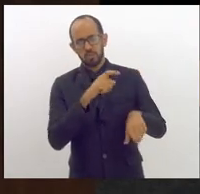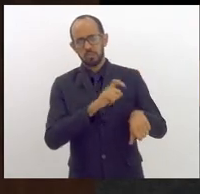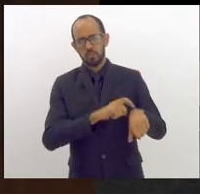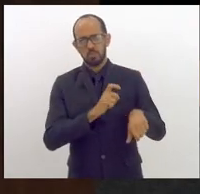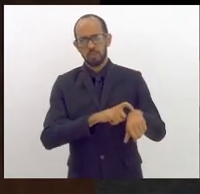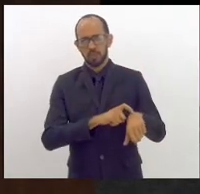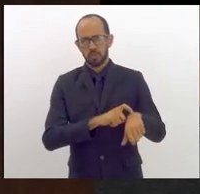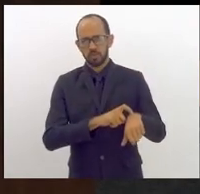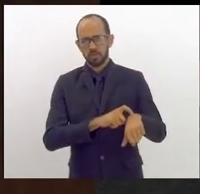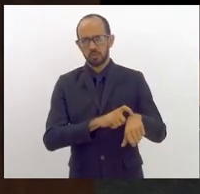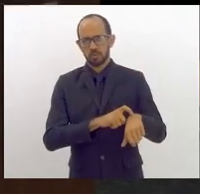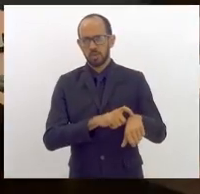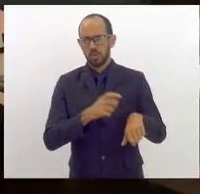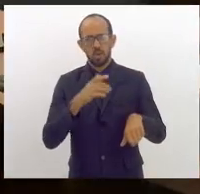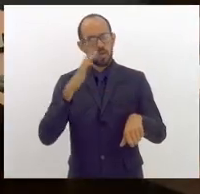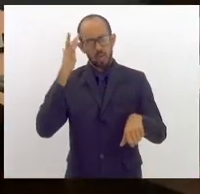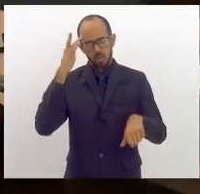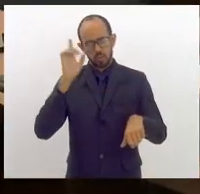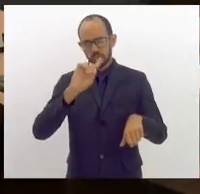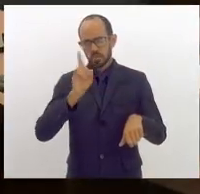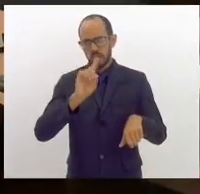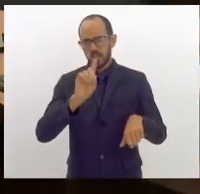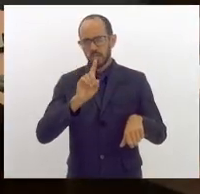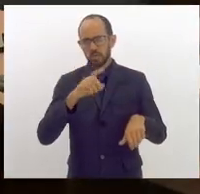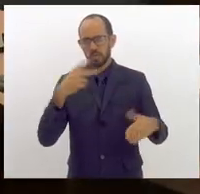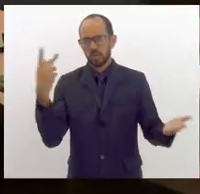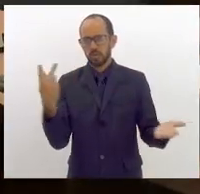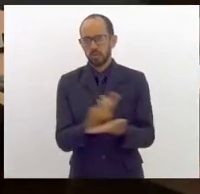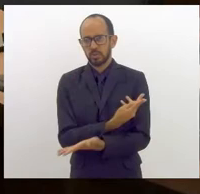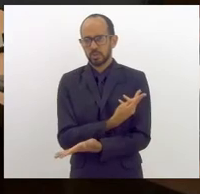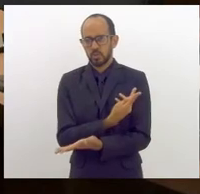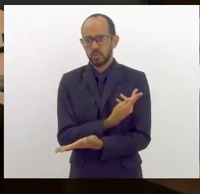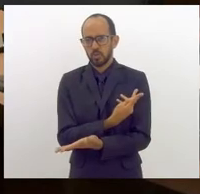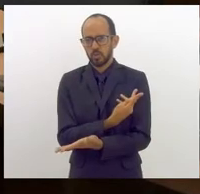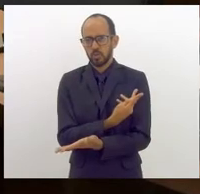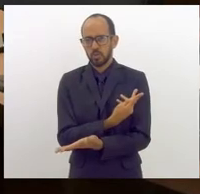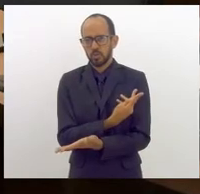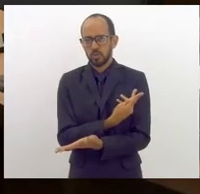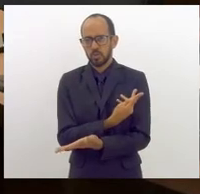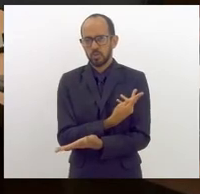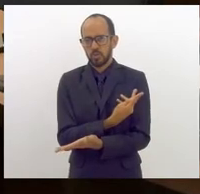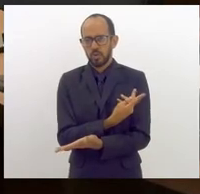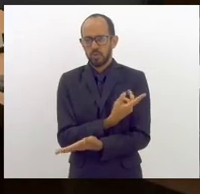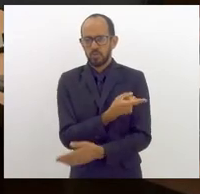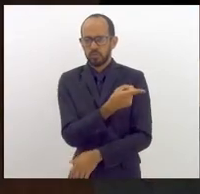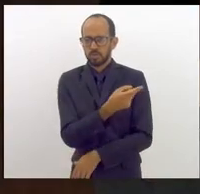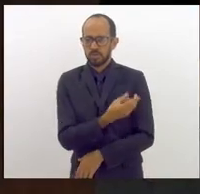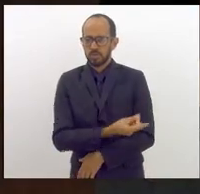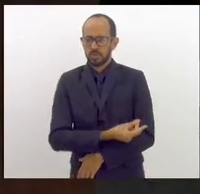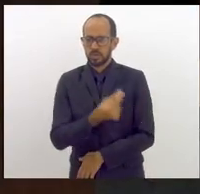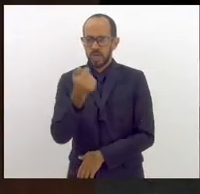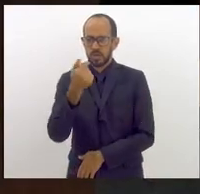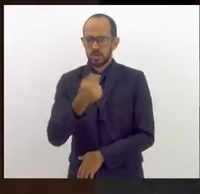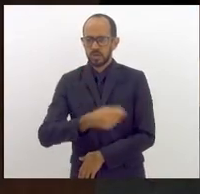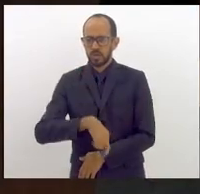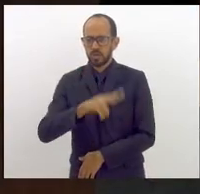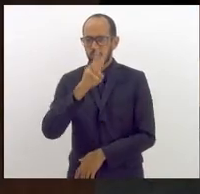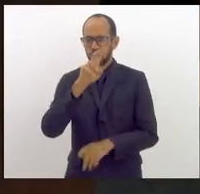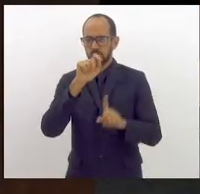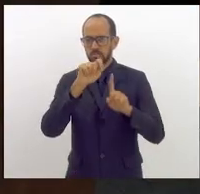na casa eu não sei o que foi que levou a você saía assim há dois meses